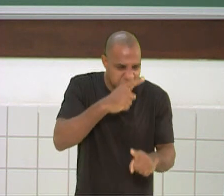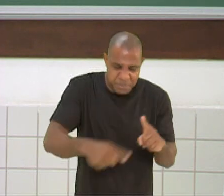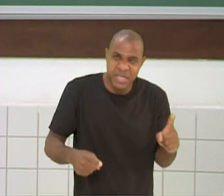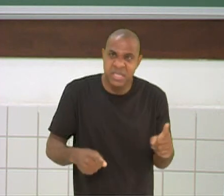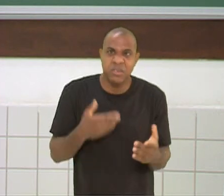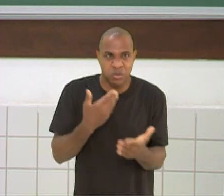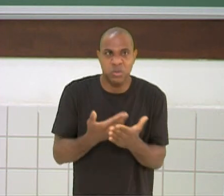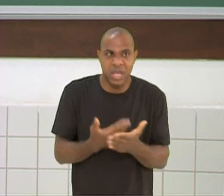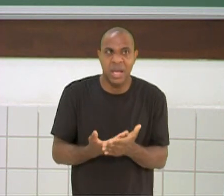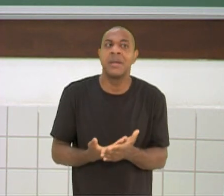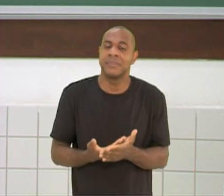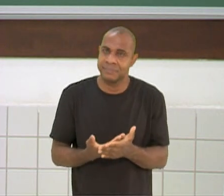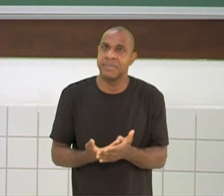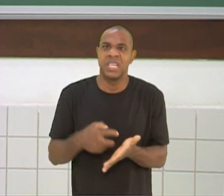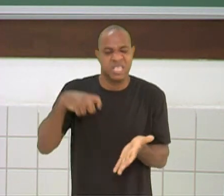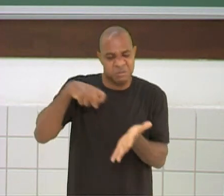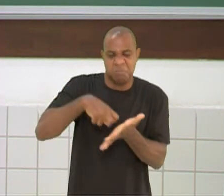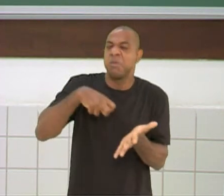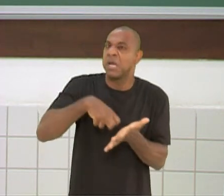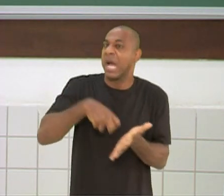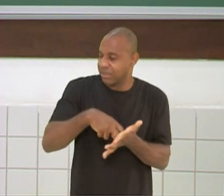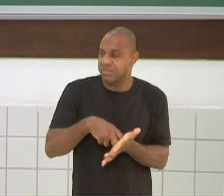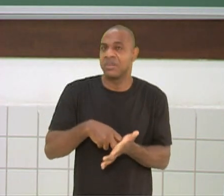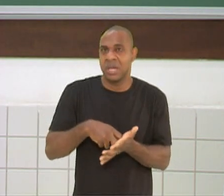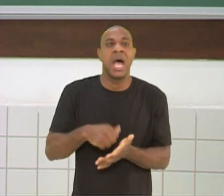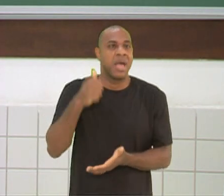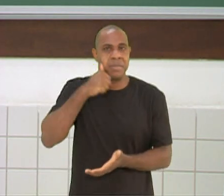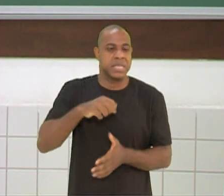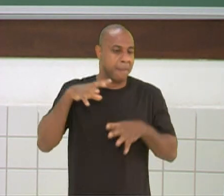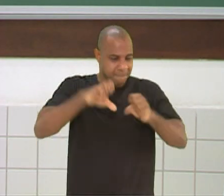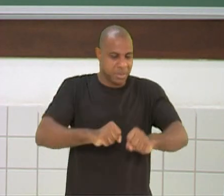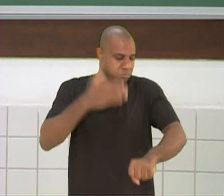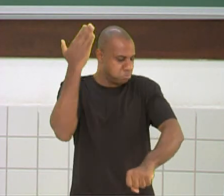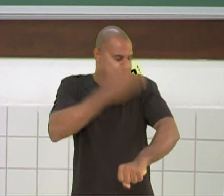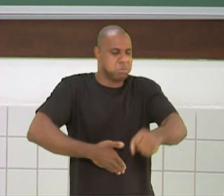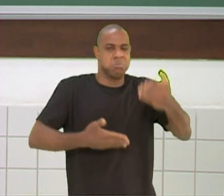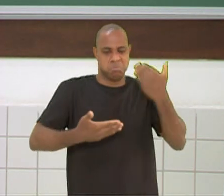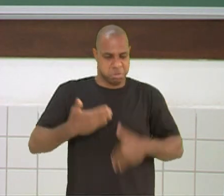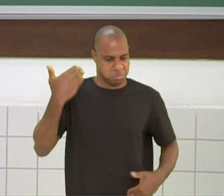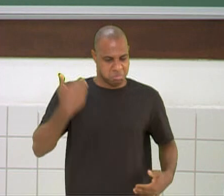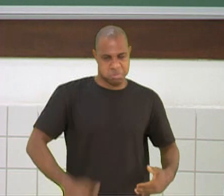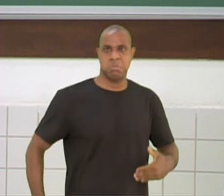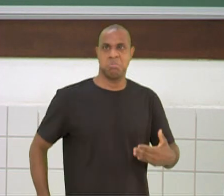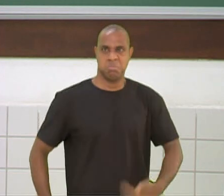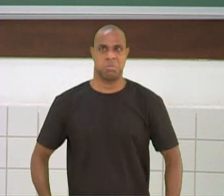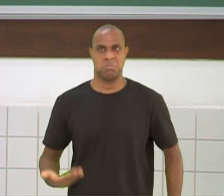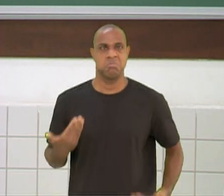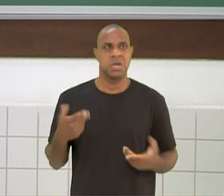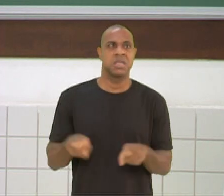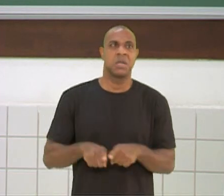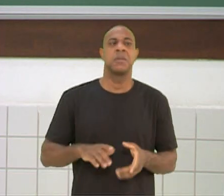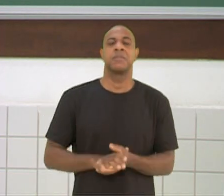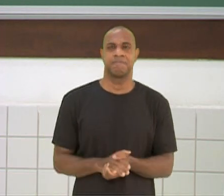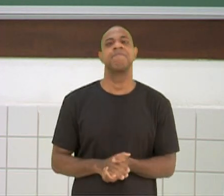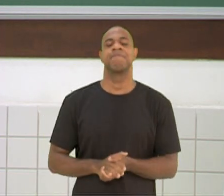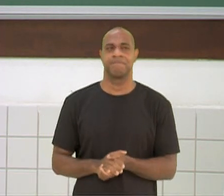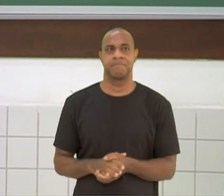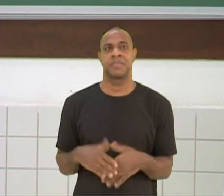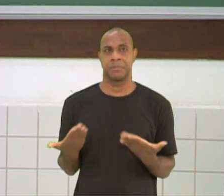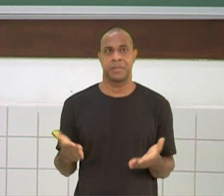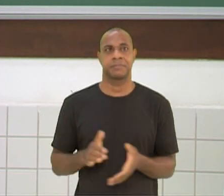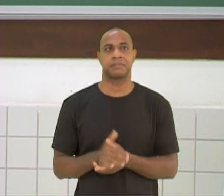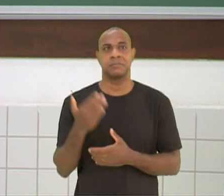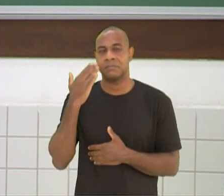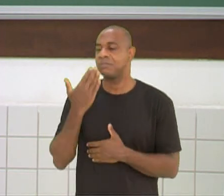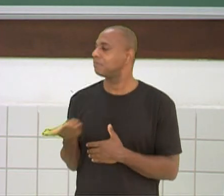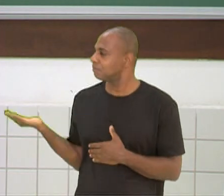Então, atitudes de sequestro, principalmente meninas, e atentados terroristas na África, alguns já se espalhando